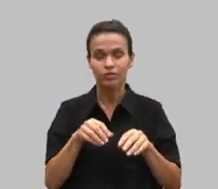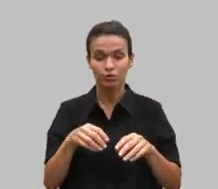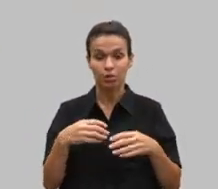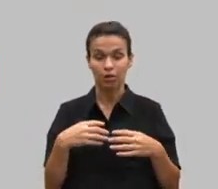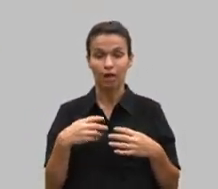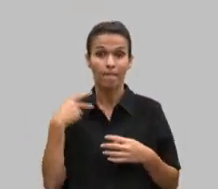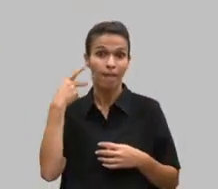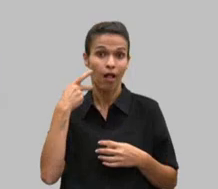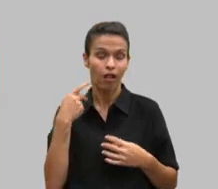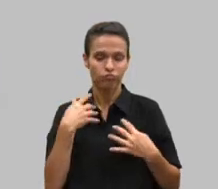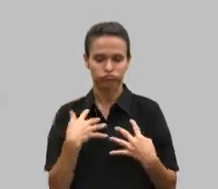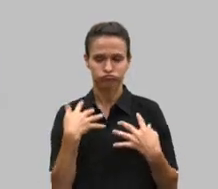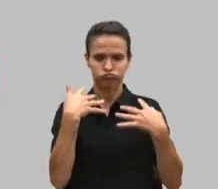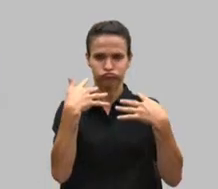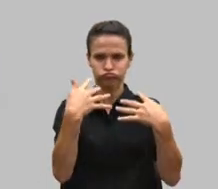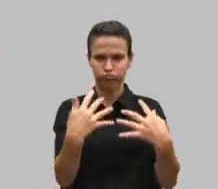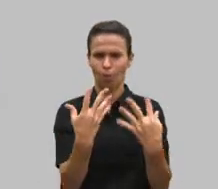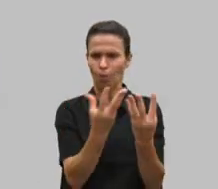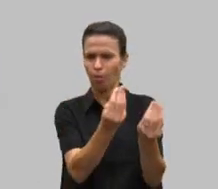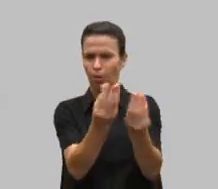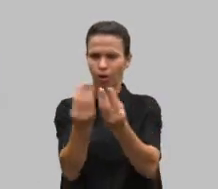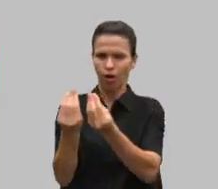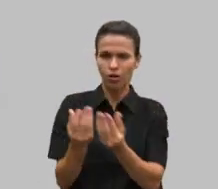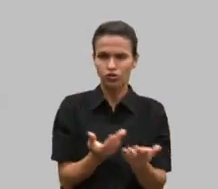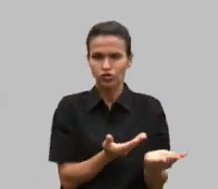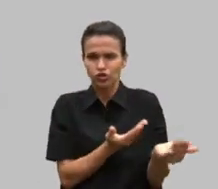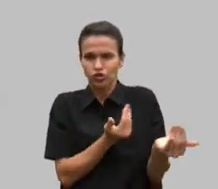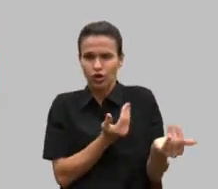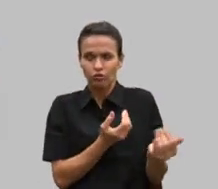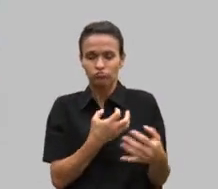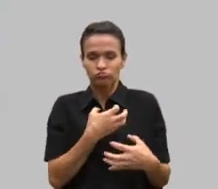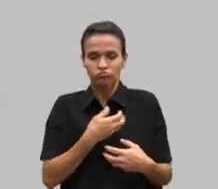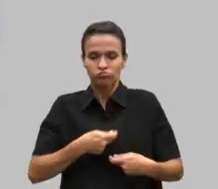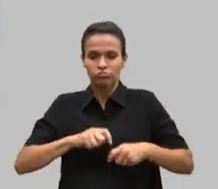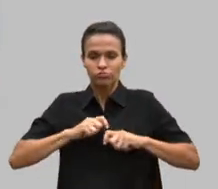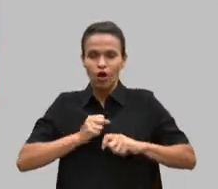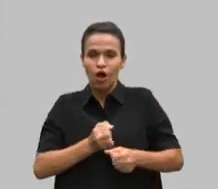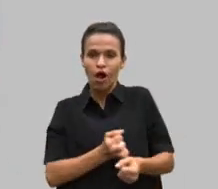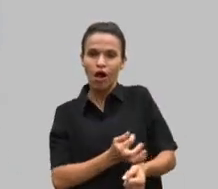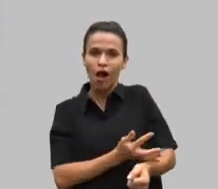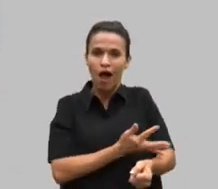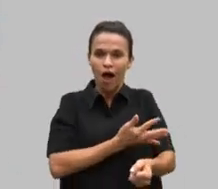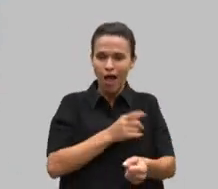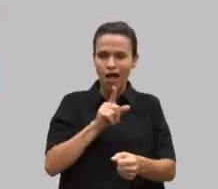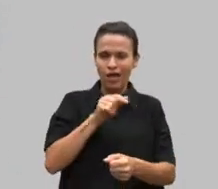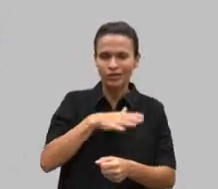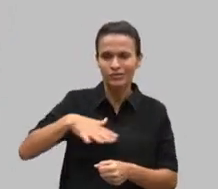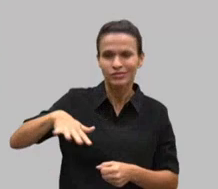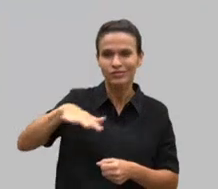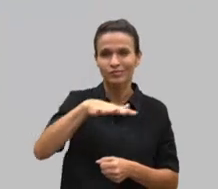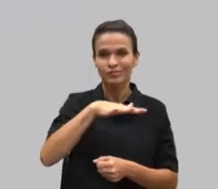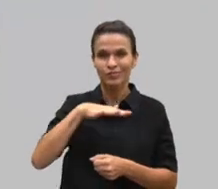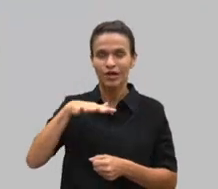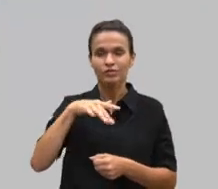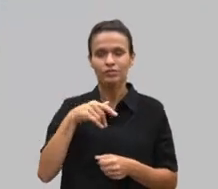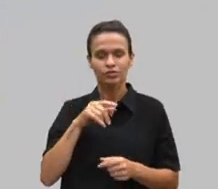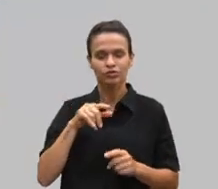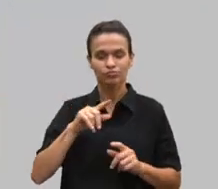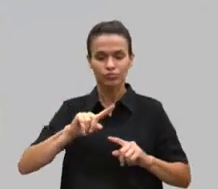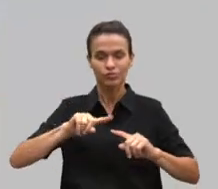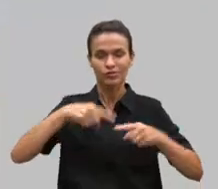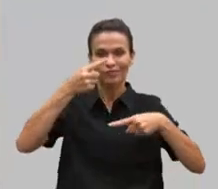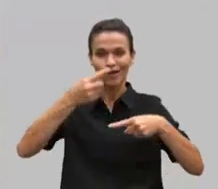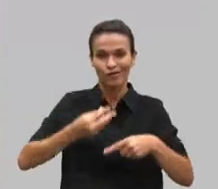gente jovem é muito emocionante porque é desse espaço e da Juventude que a gente transforma a vida então